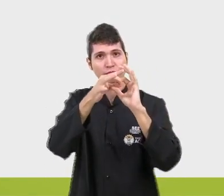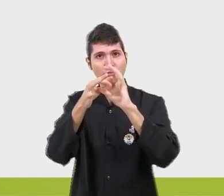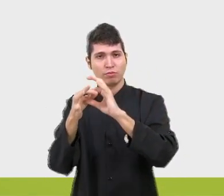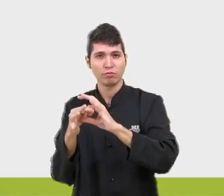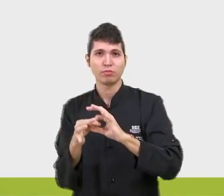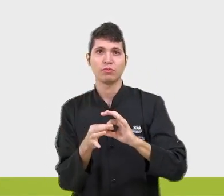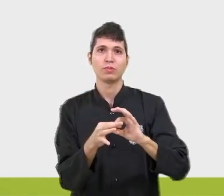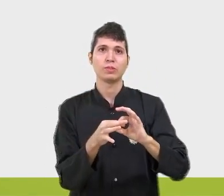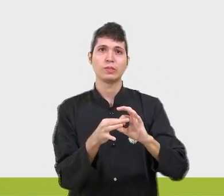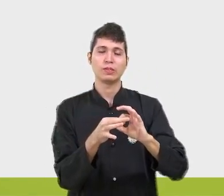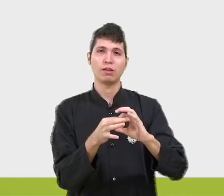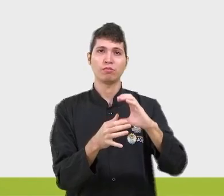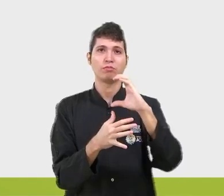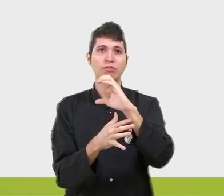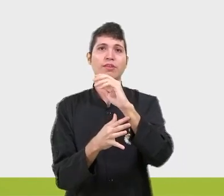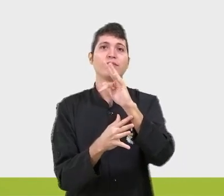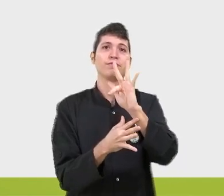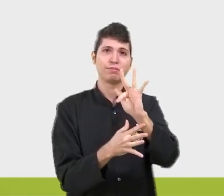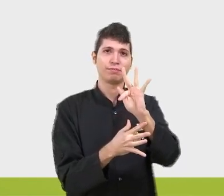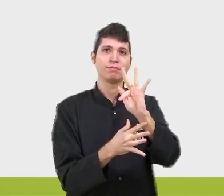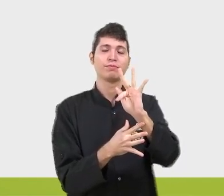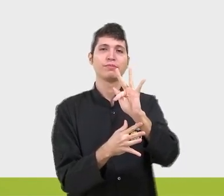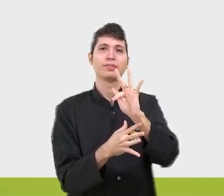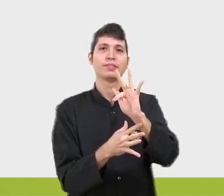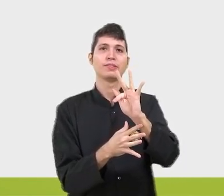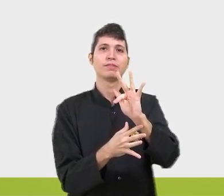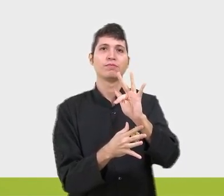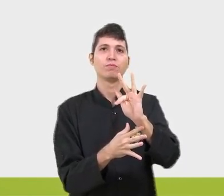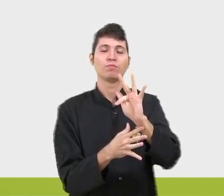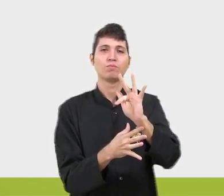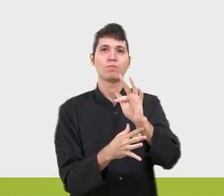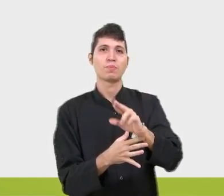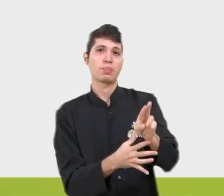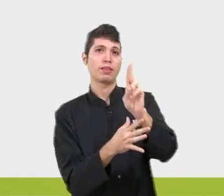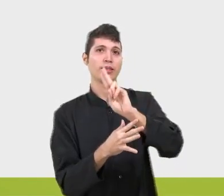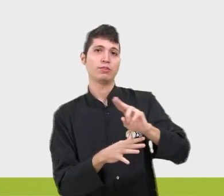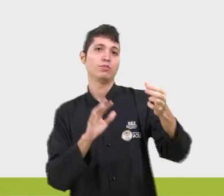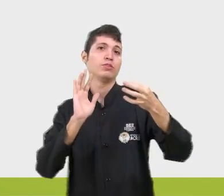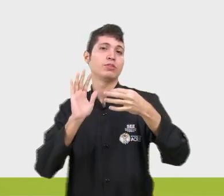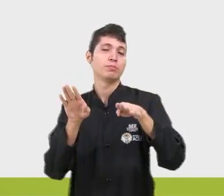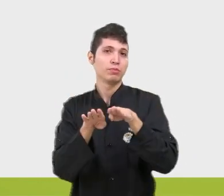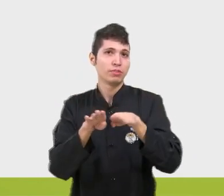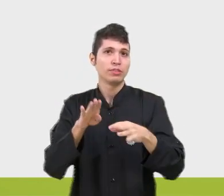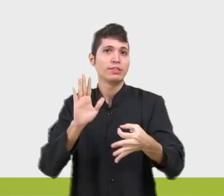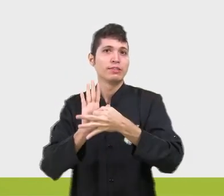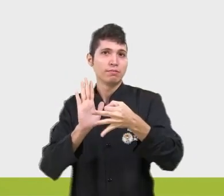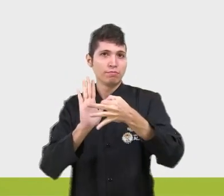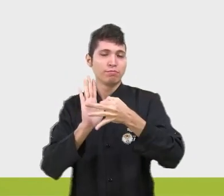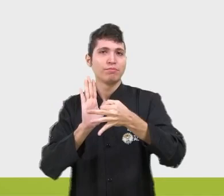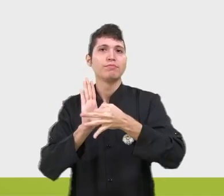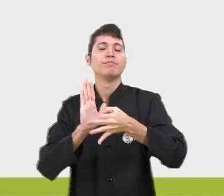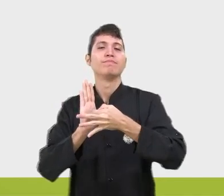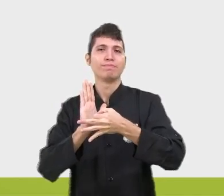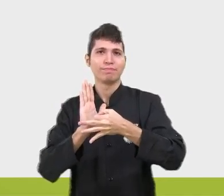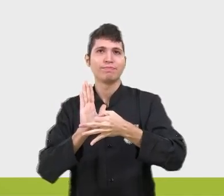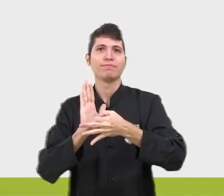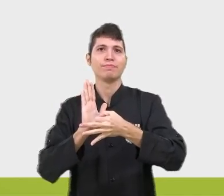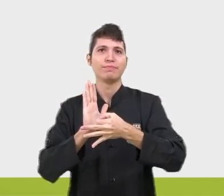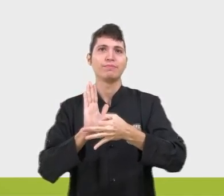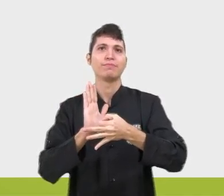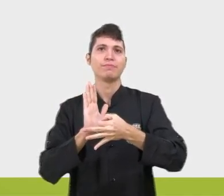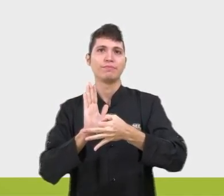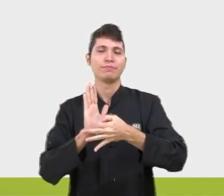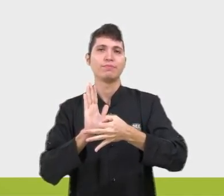Federal. E aqui ela já vem com um operador argumentativo, no entanto, né, que é um